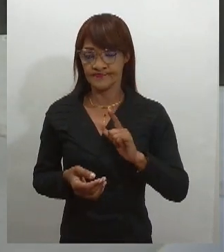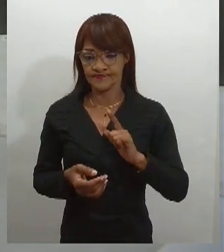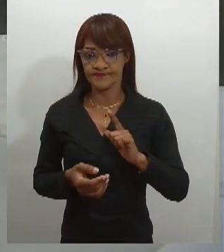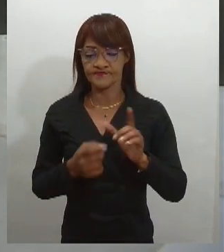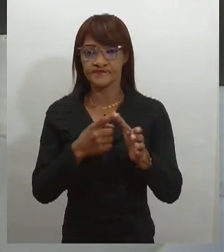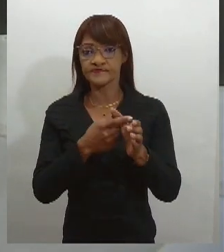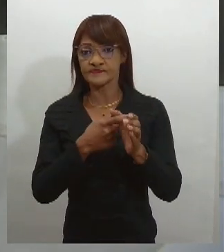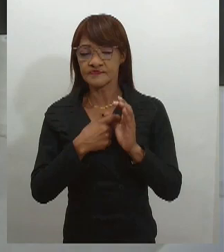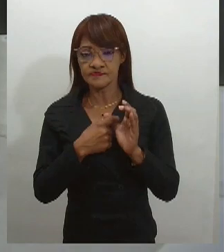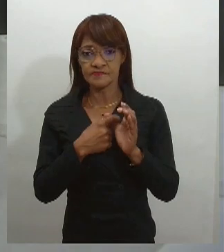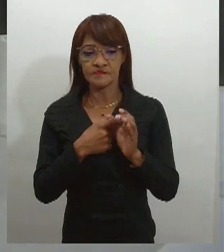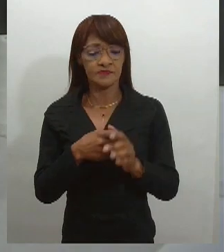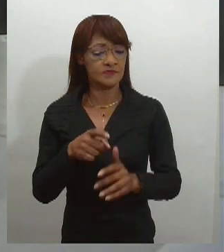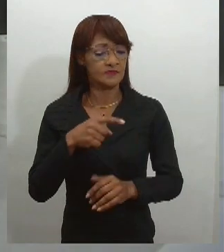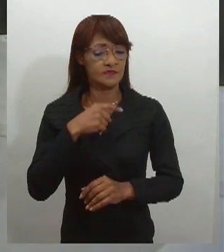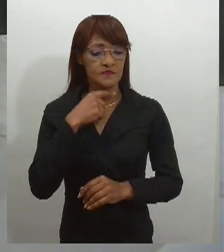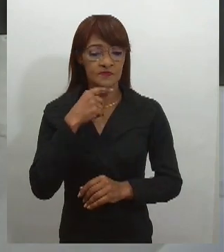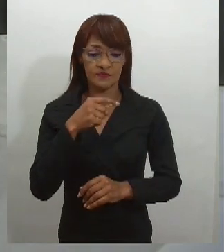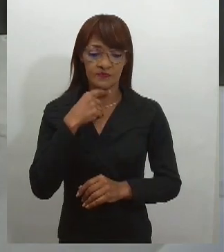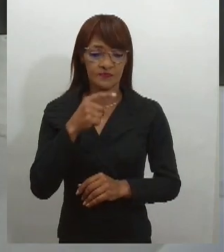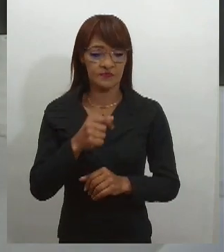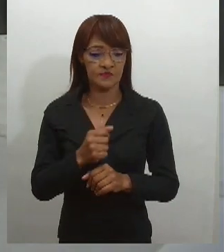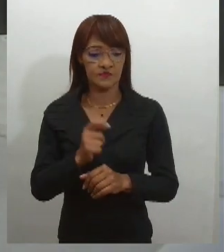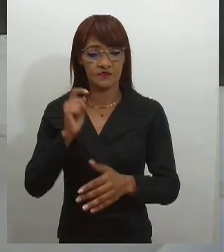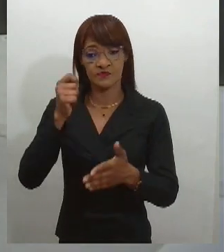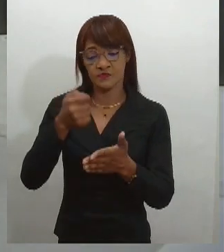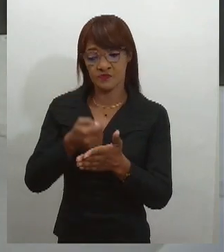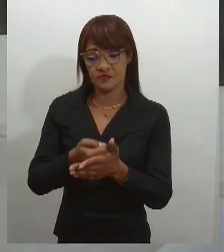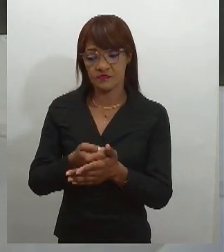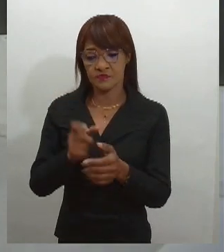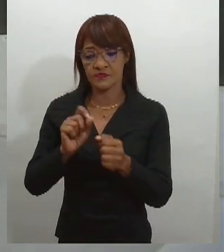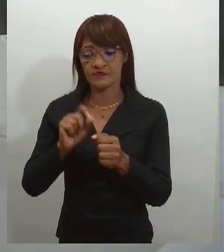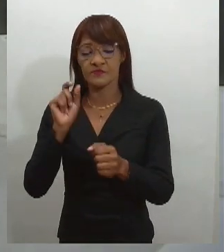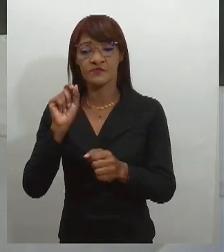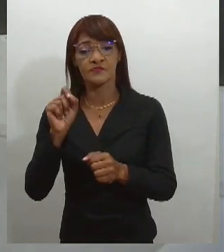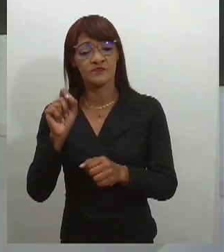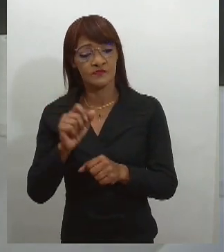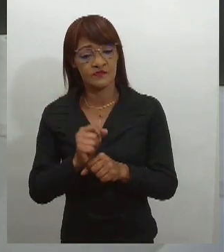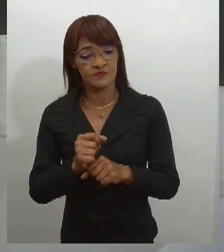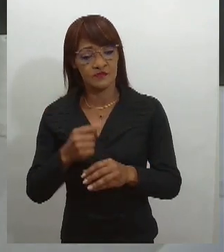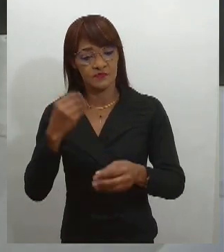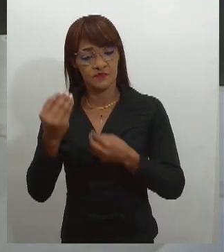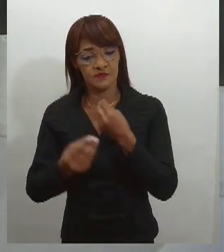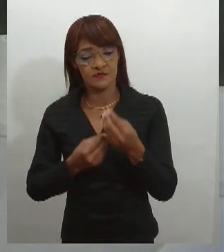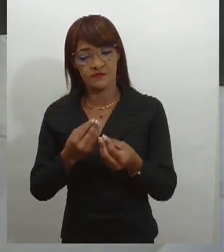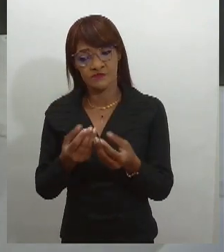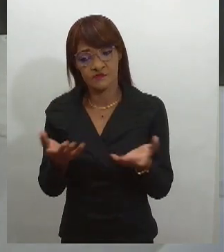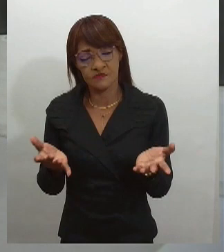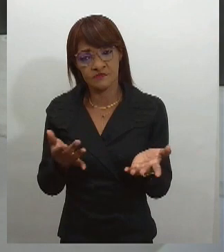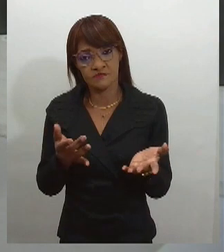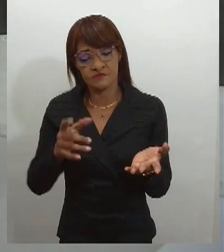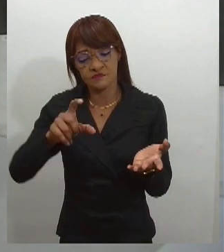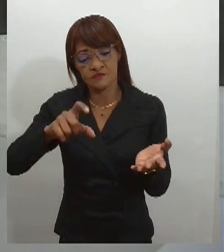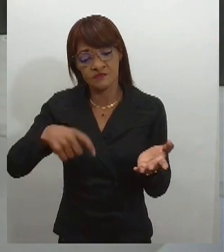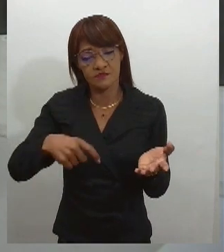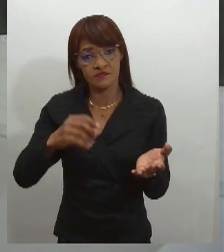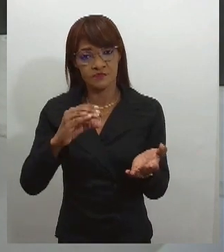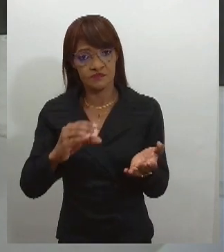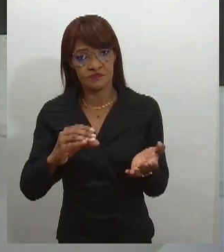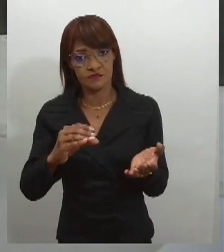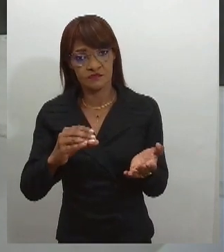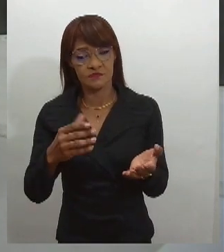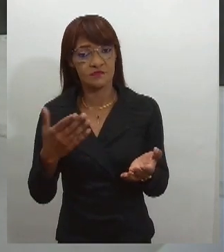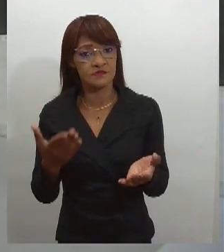esse refamília, o que deve fazer? Os passos que essa família endividada, por exemplo, no cartão de crédito, está com o nome